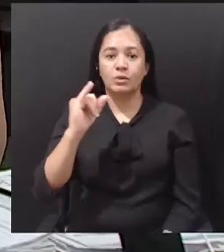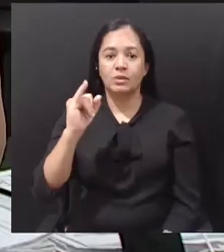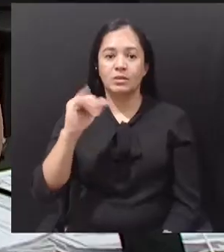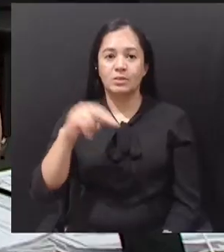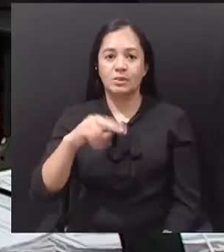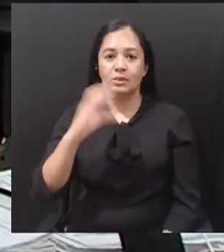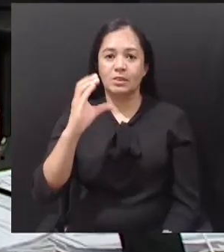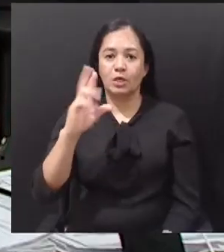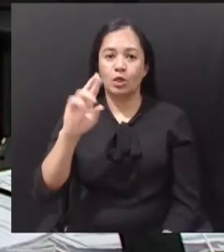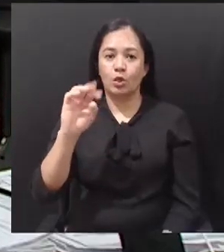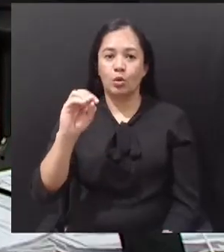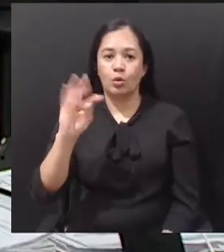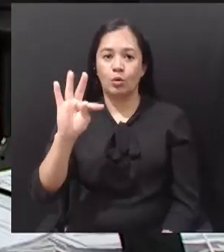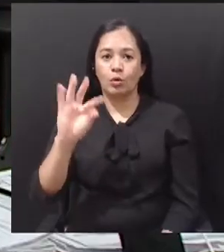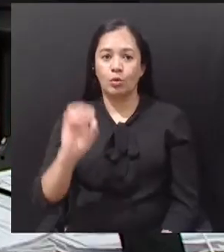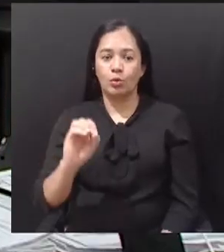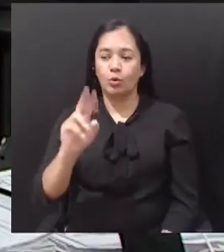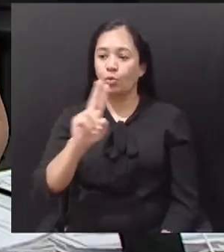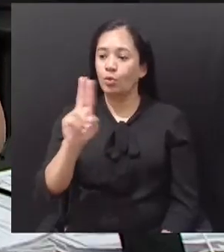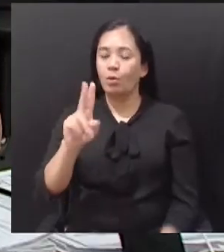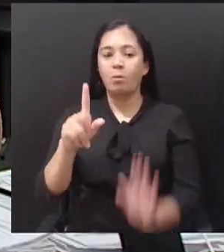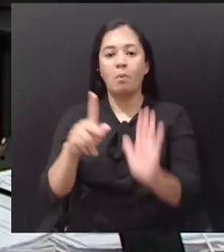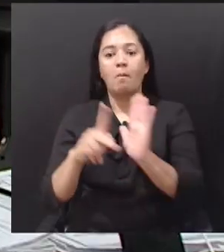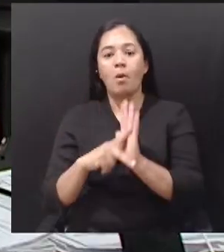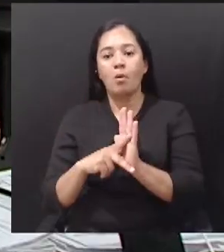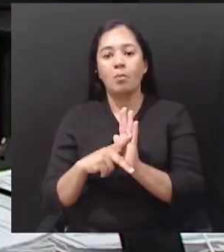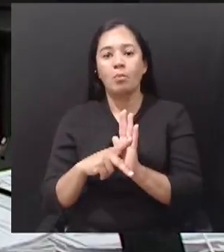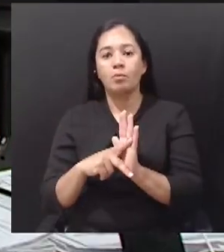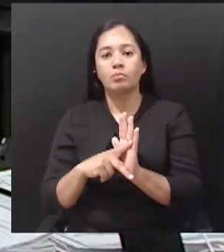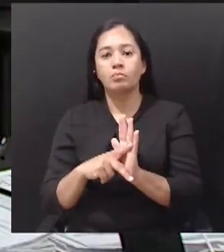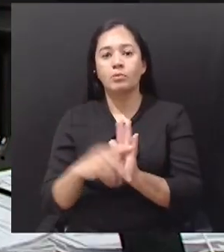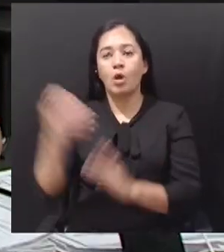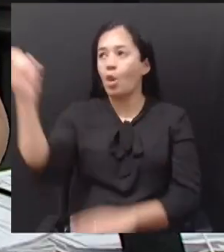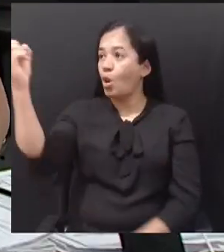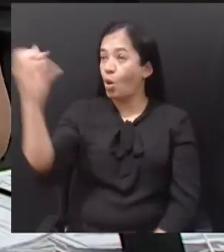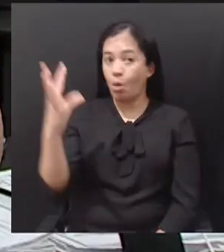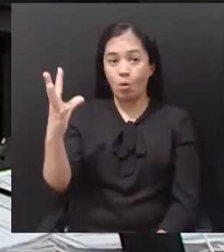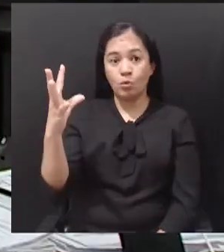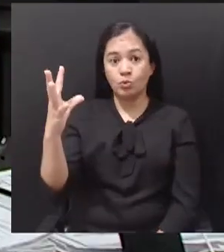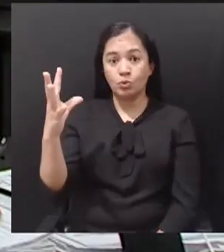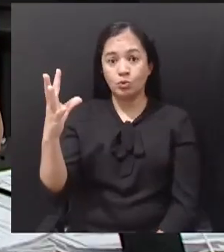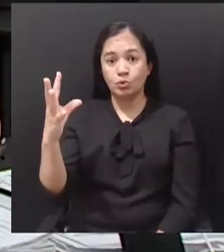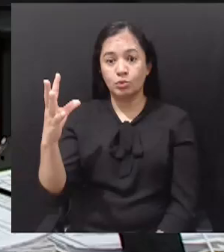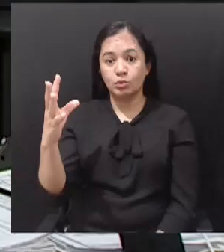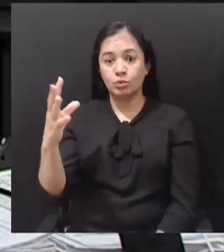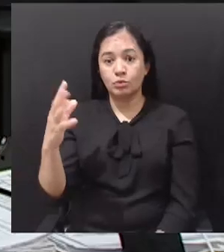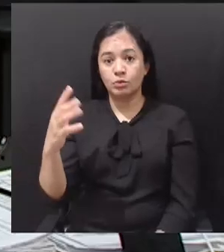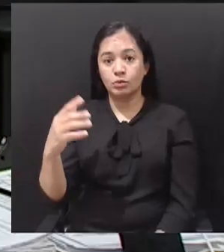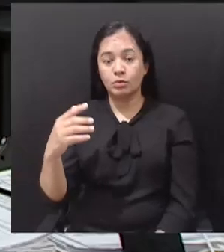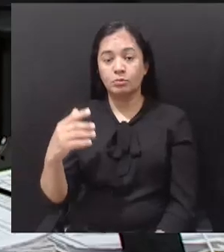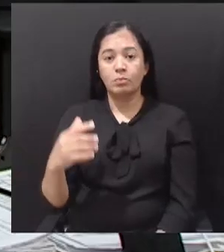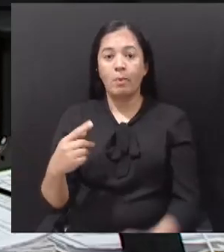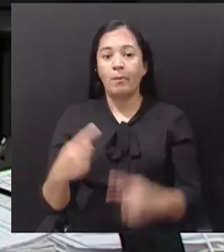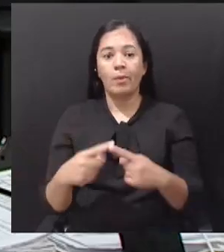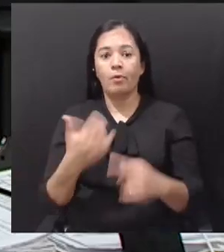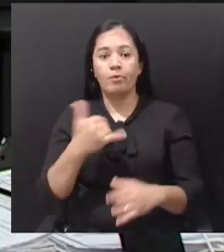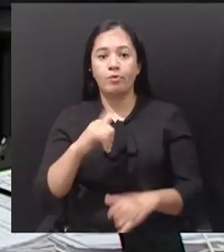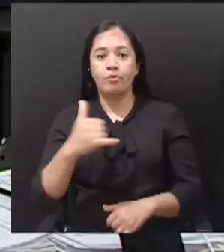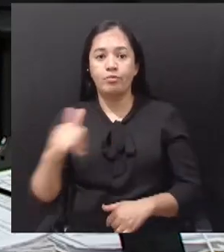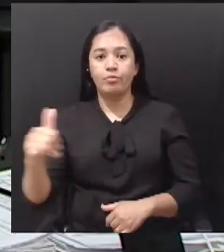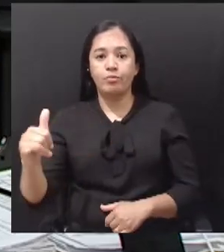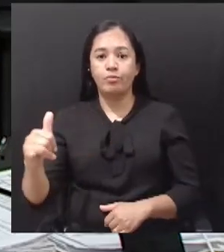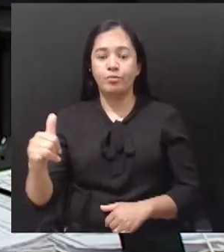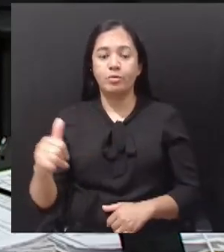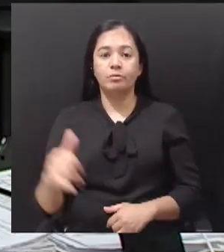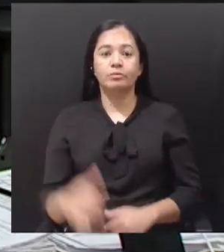dá para luz, né, que é uma radiação eletromagnética, como os físicos conhecem,